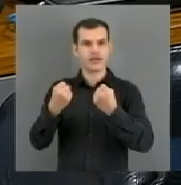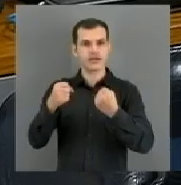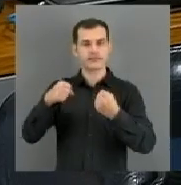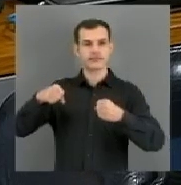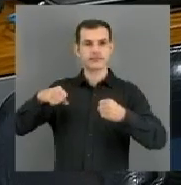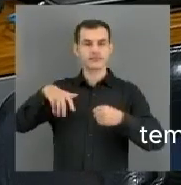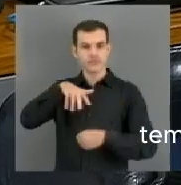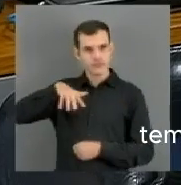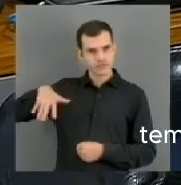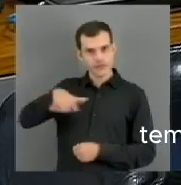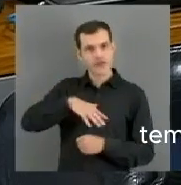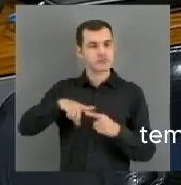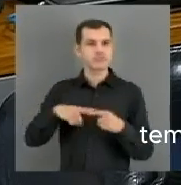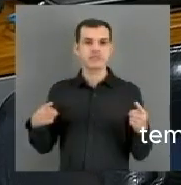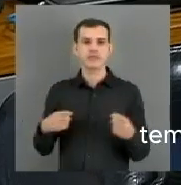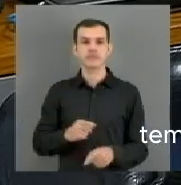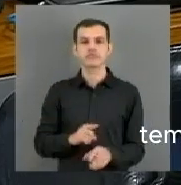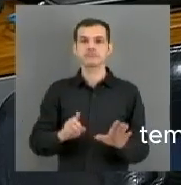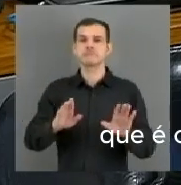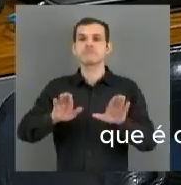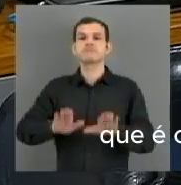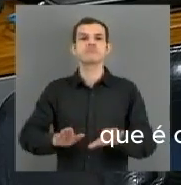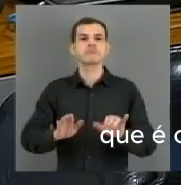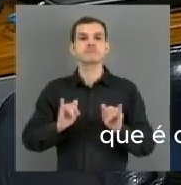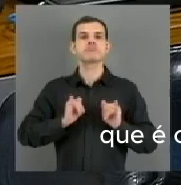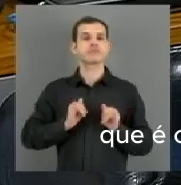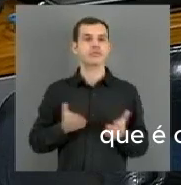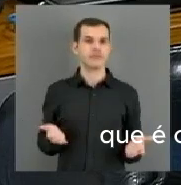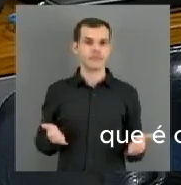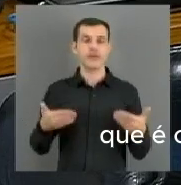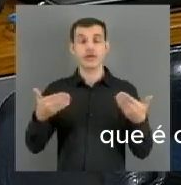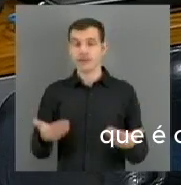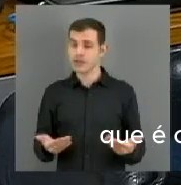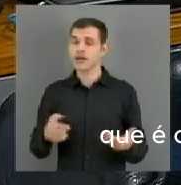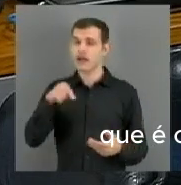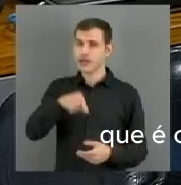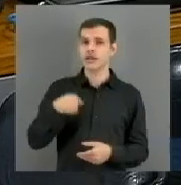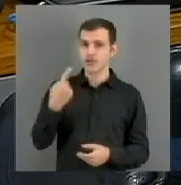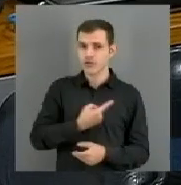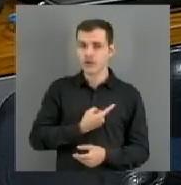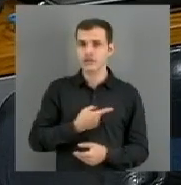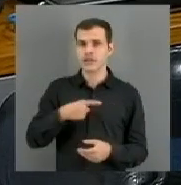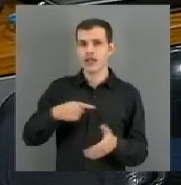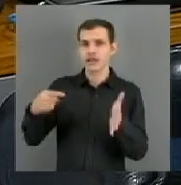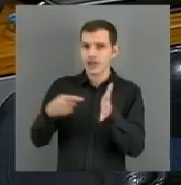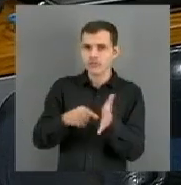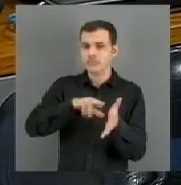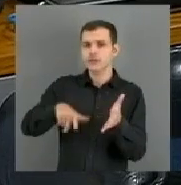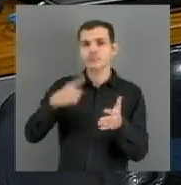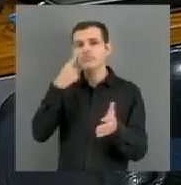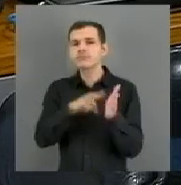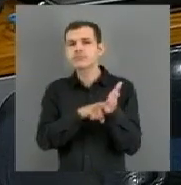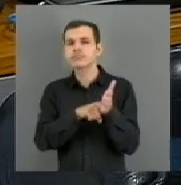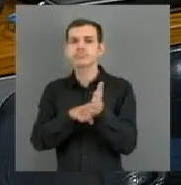Ressalto que a sua oitiva tem tudo a ver com o objetivo dessa comissão, que é o de apurar os fatos relacionados às denúncias e suspeitas de manipulação